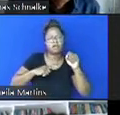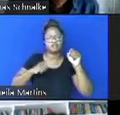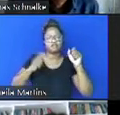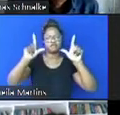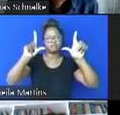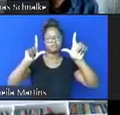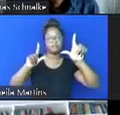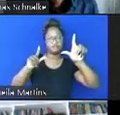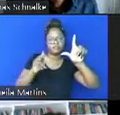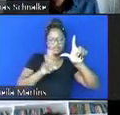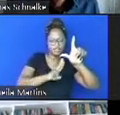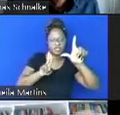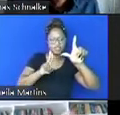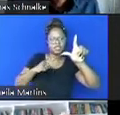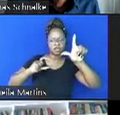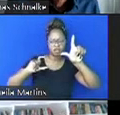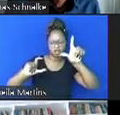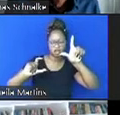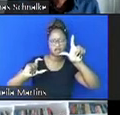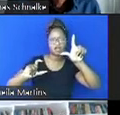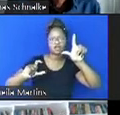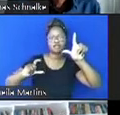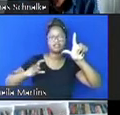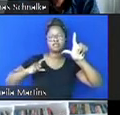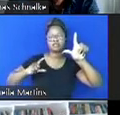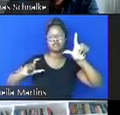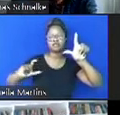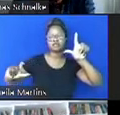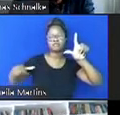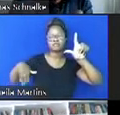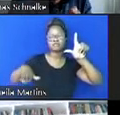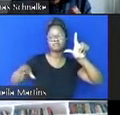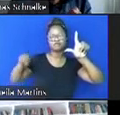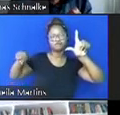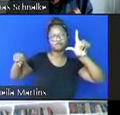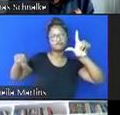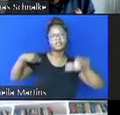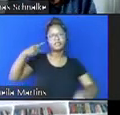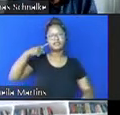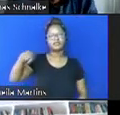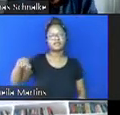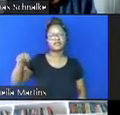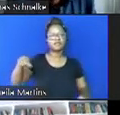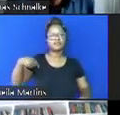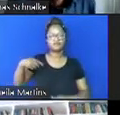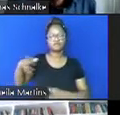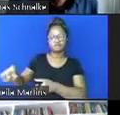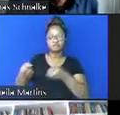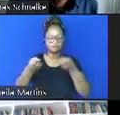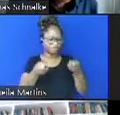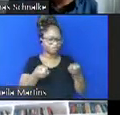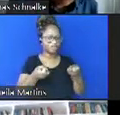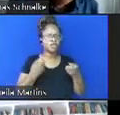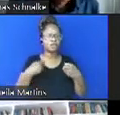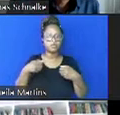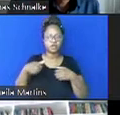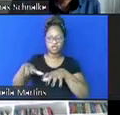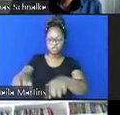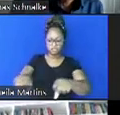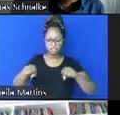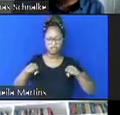escondidas em uma pequena prateleira embaixo de todas as vitrines. Então você tem que, na verdade, puxar